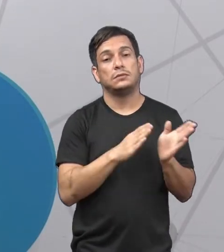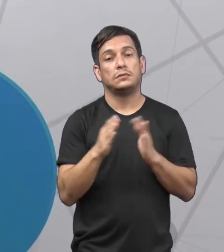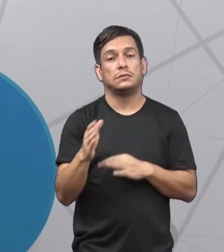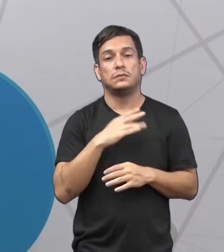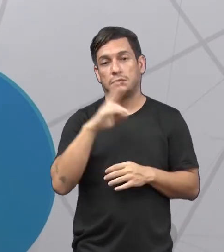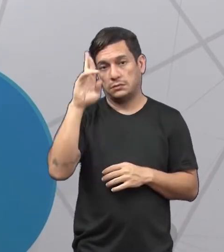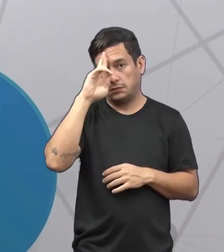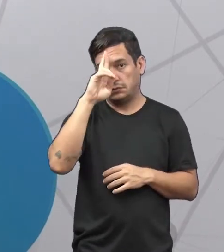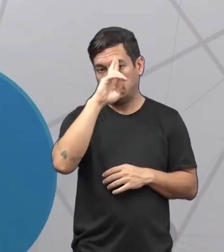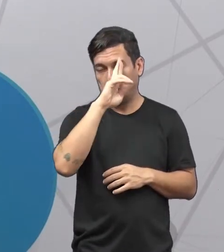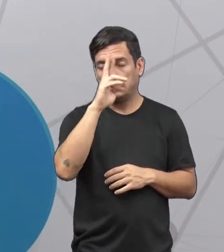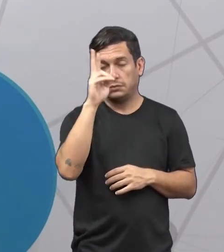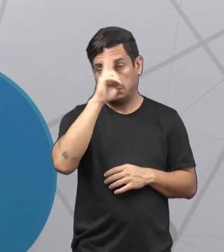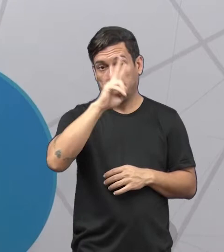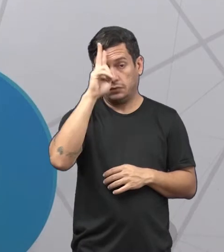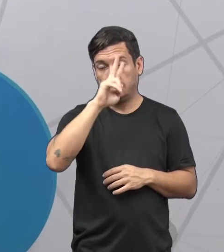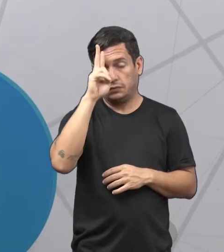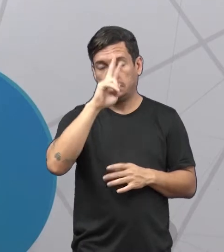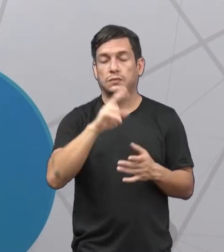da história.